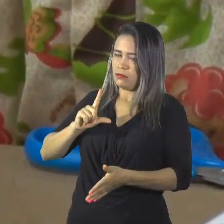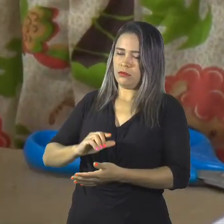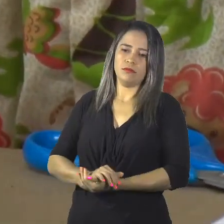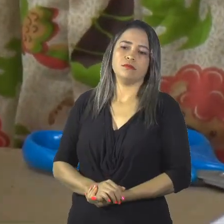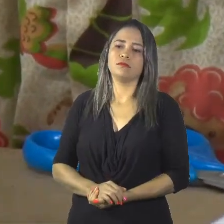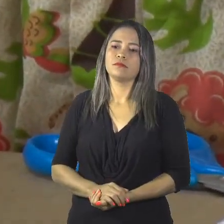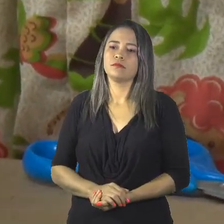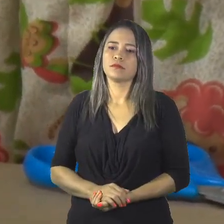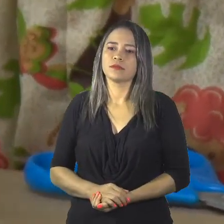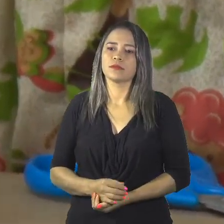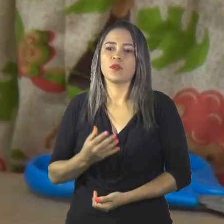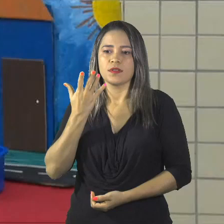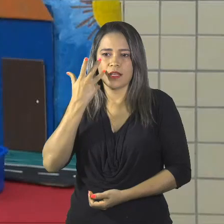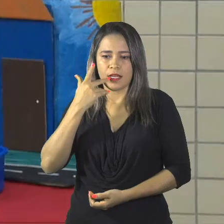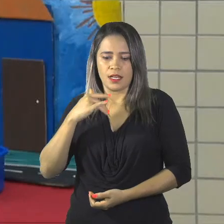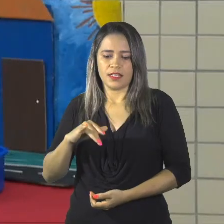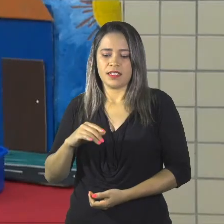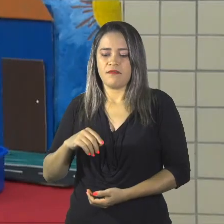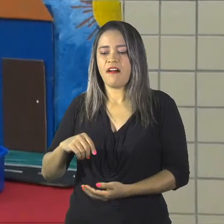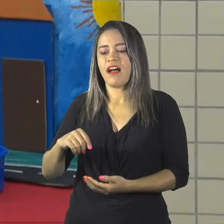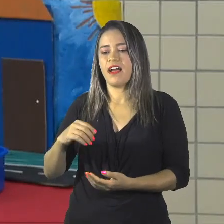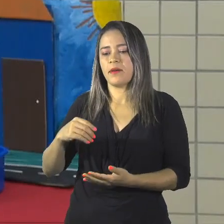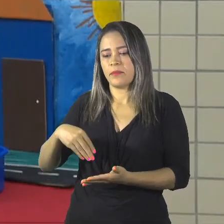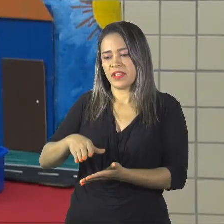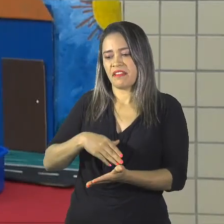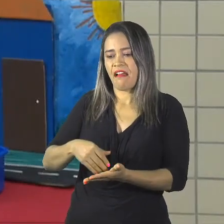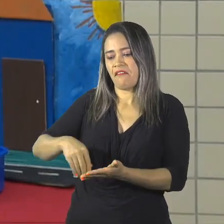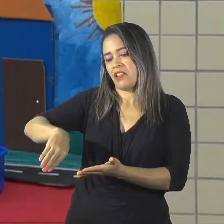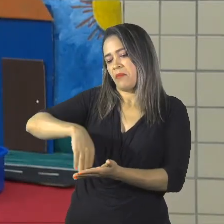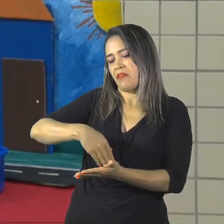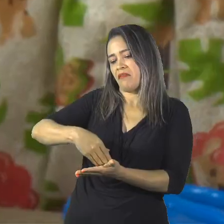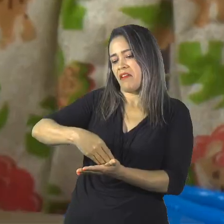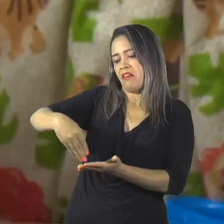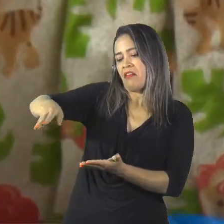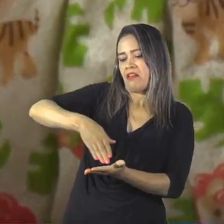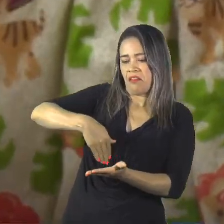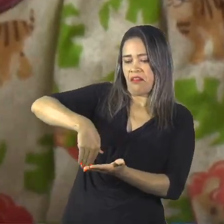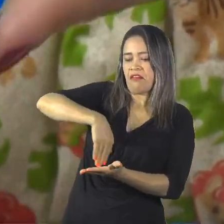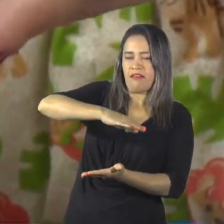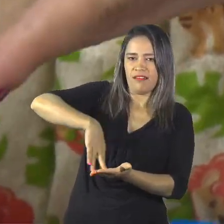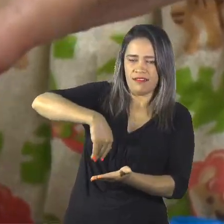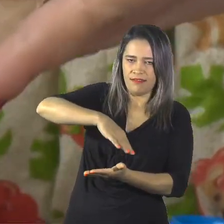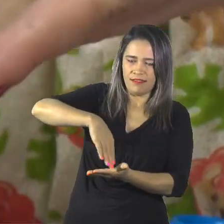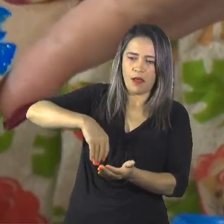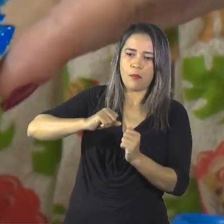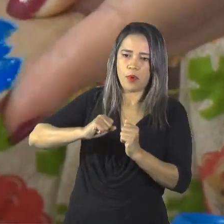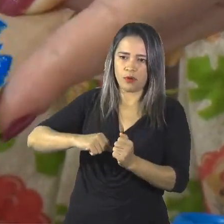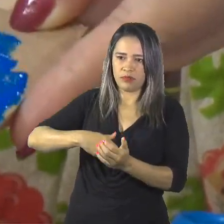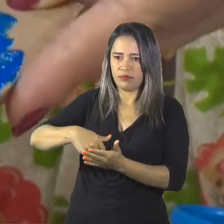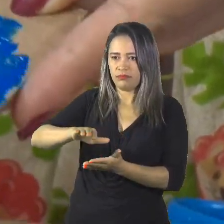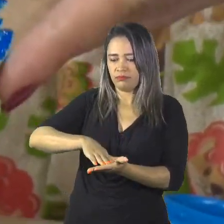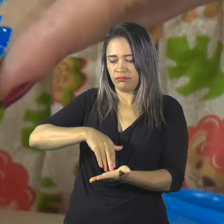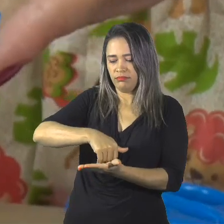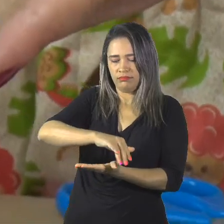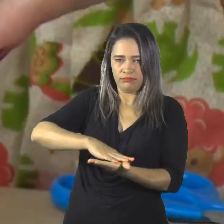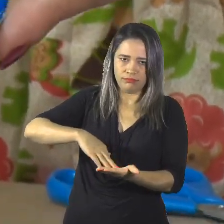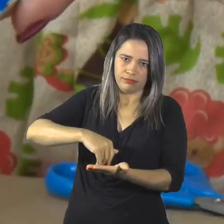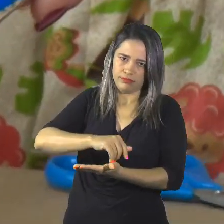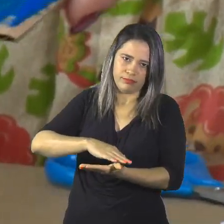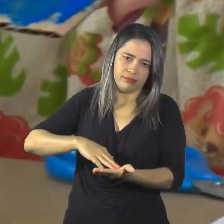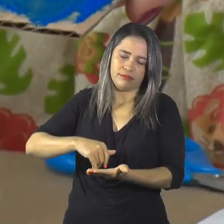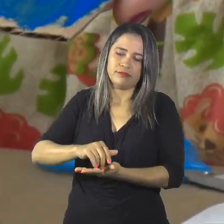Como a sua criança que vai pintar, ela não vai ter direção, ela pode pintar assim ou ela pode pintar dessa forma aqui, tá